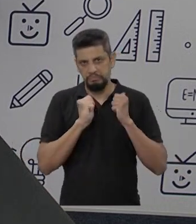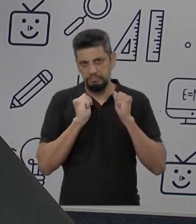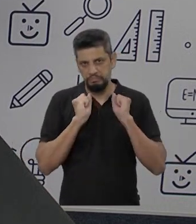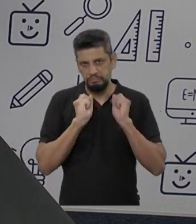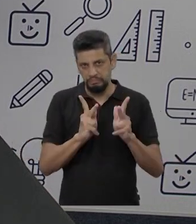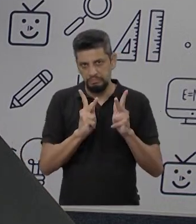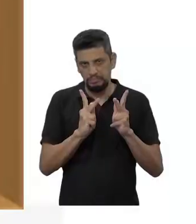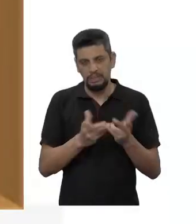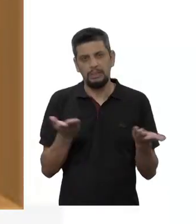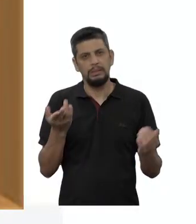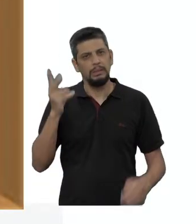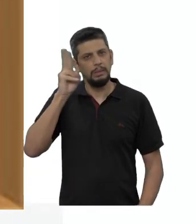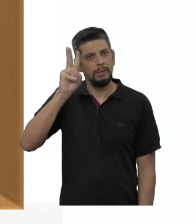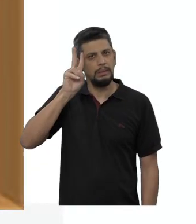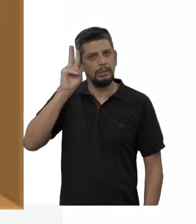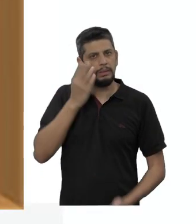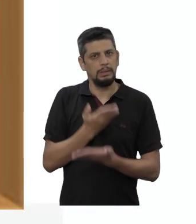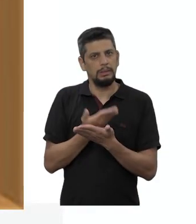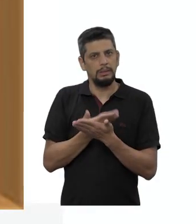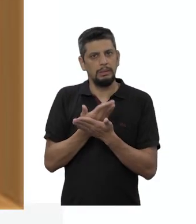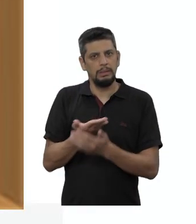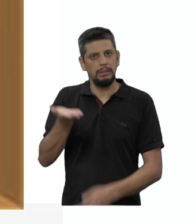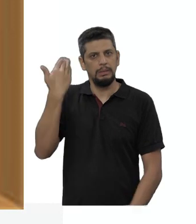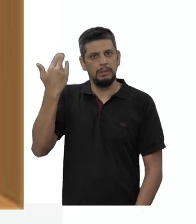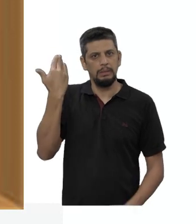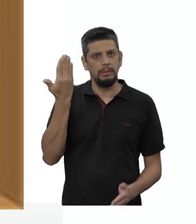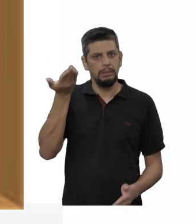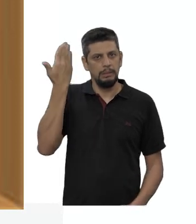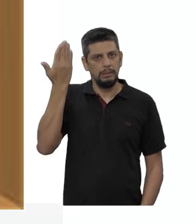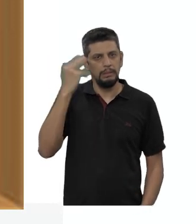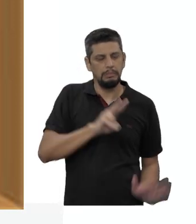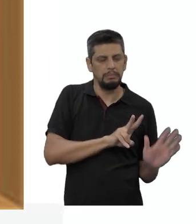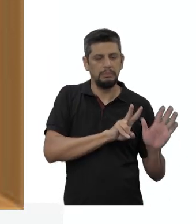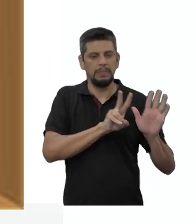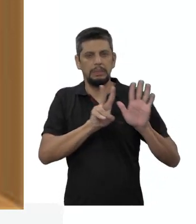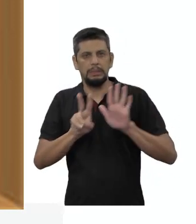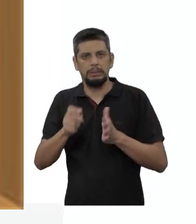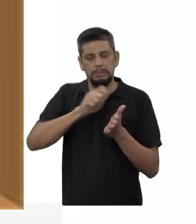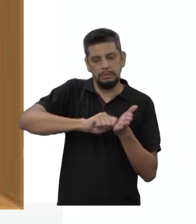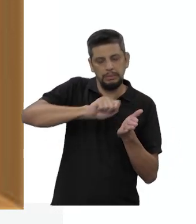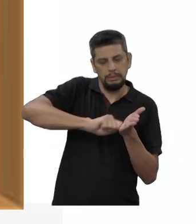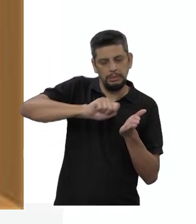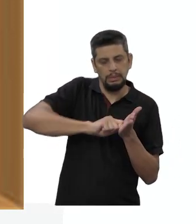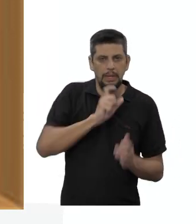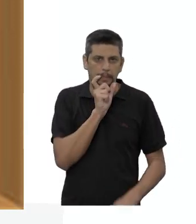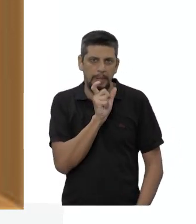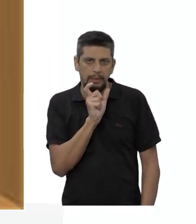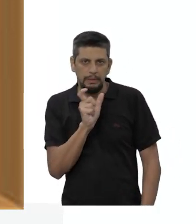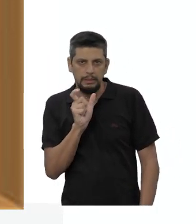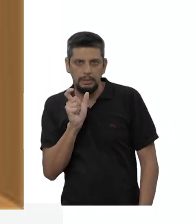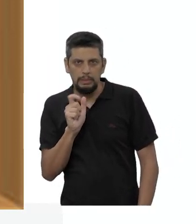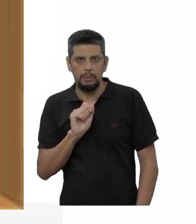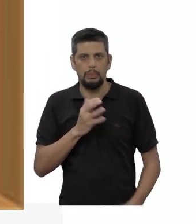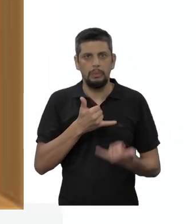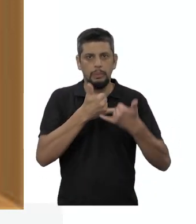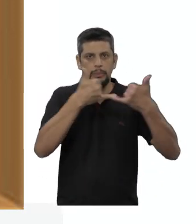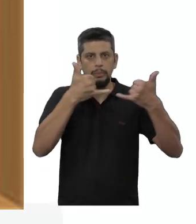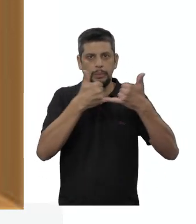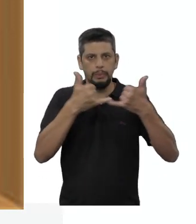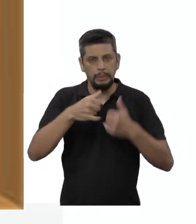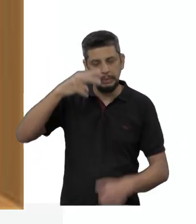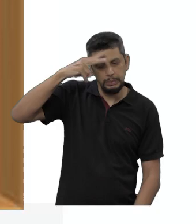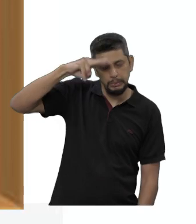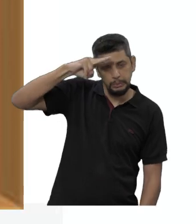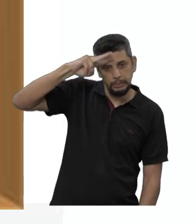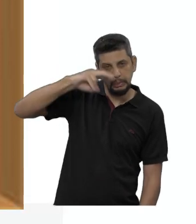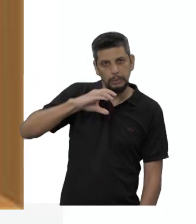bem. Nós recordamos as aulas anteriores da semana, que foram trabalhadas a escrita de palavras, o